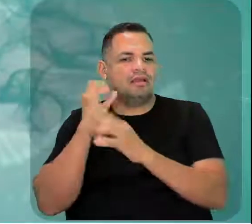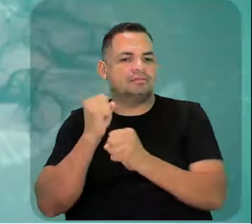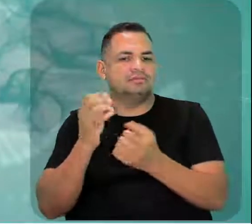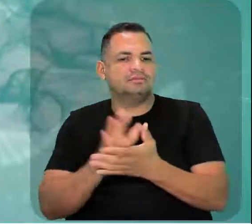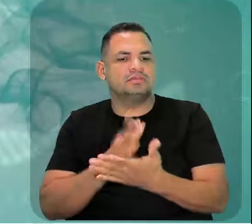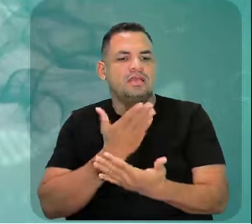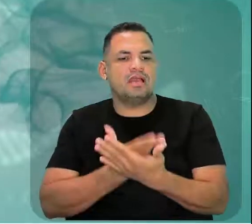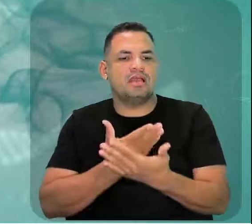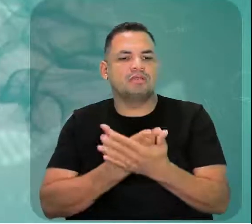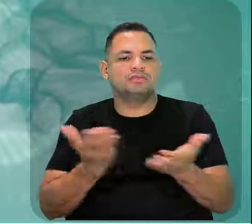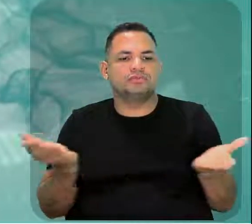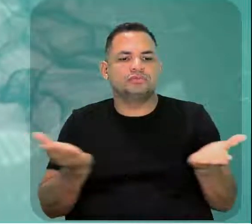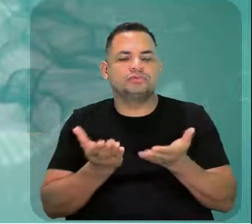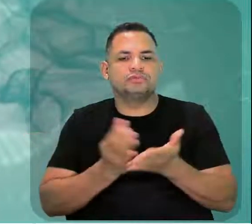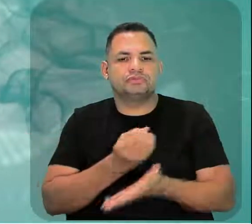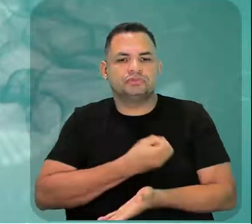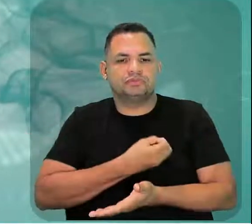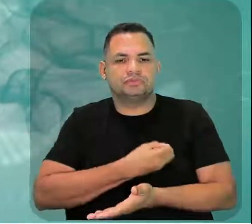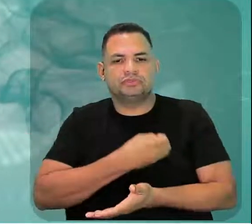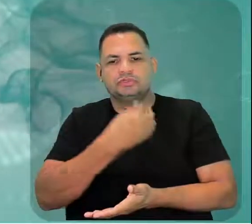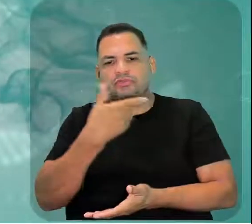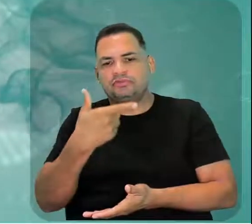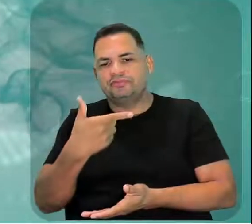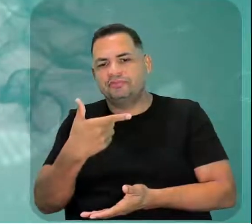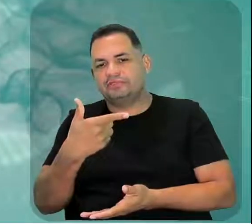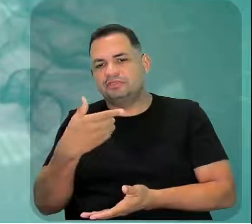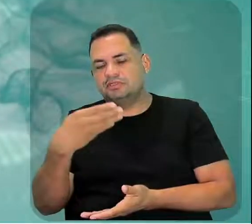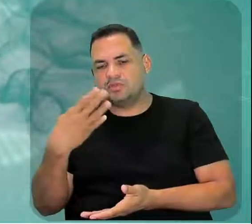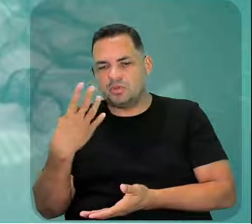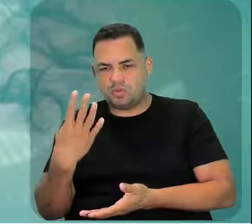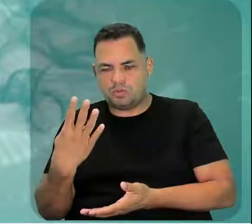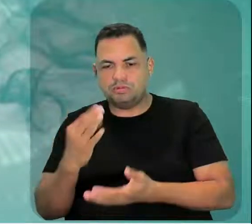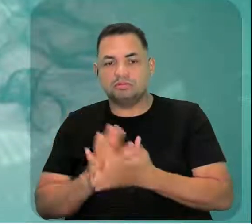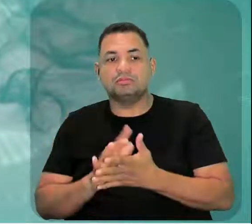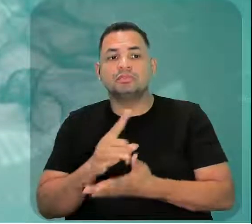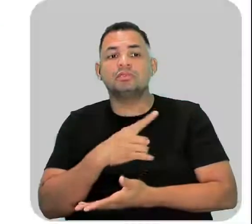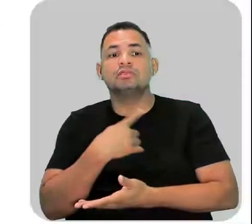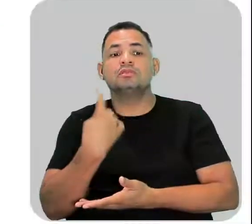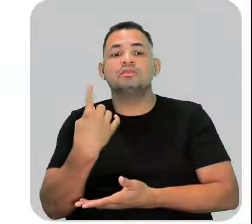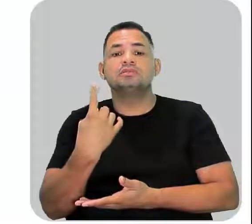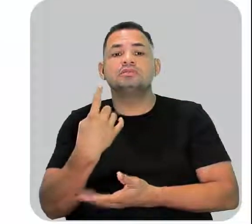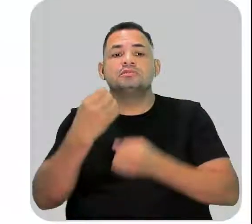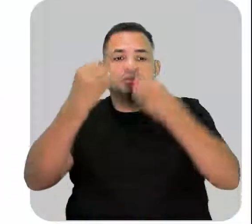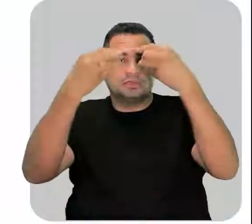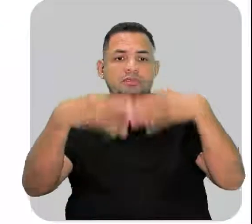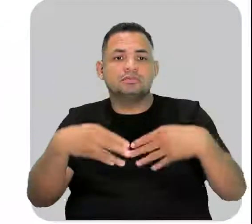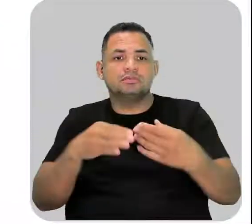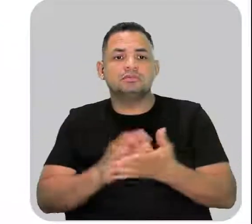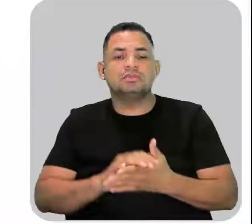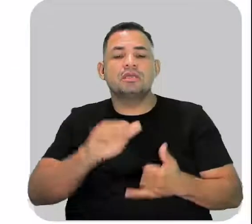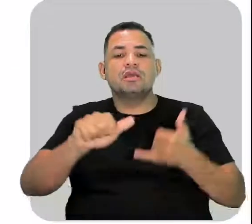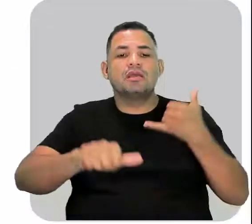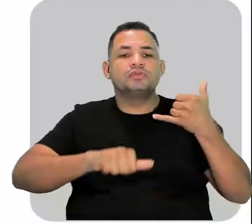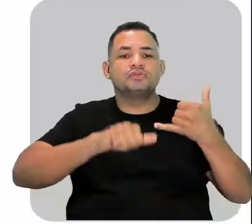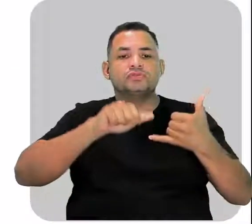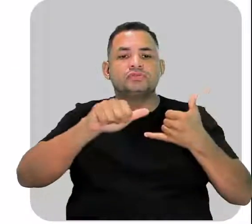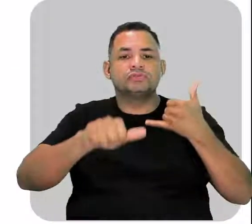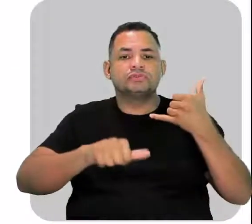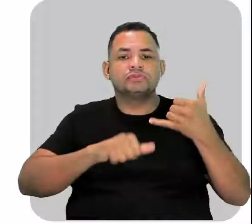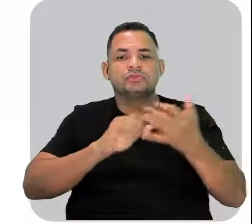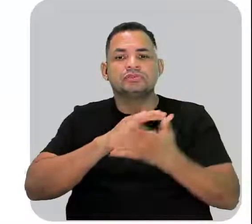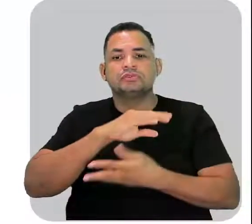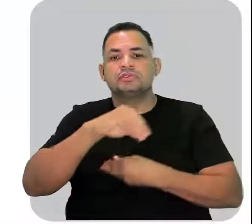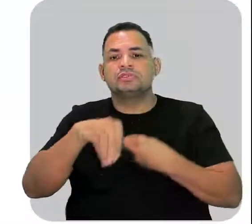nossa aula de hoje, aula de número 24. O que nós estamos falando mesmo, pessoal? Estamos falando de